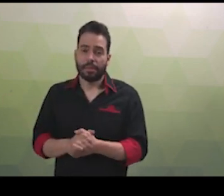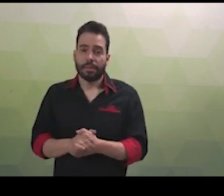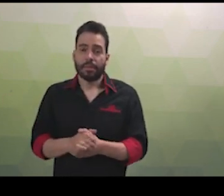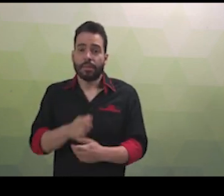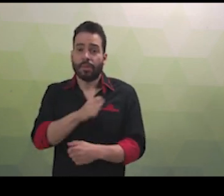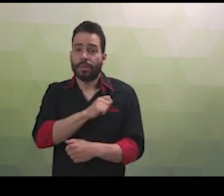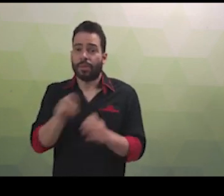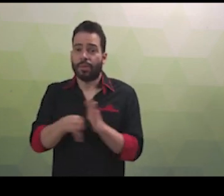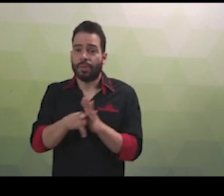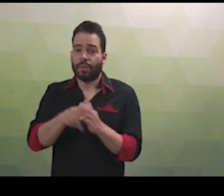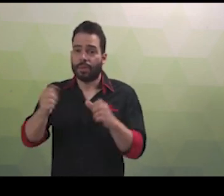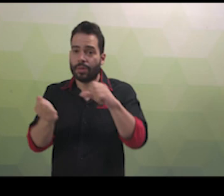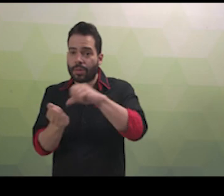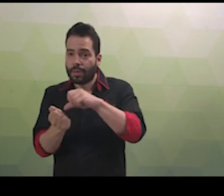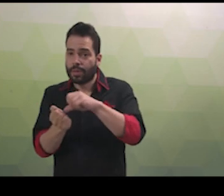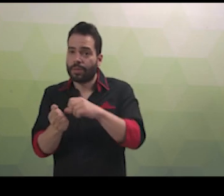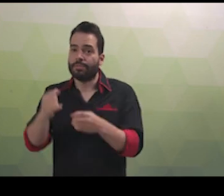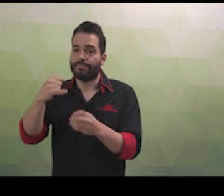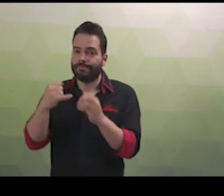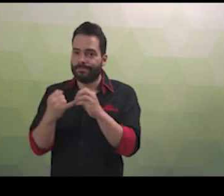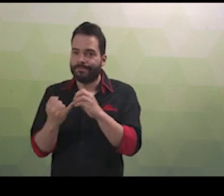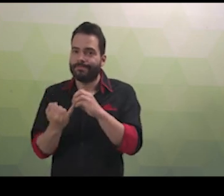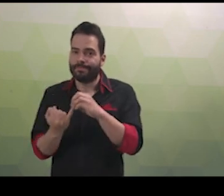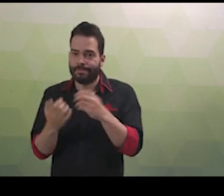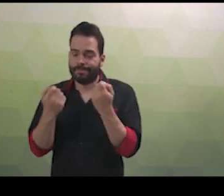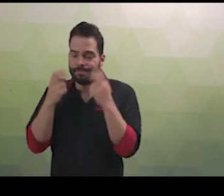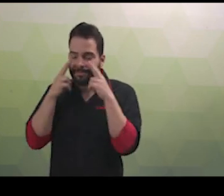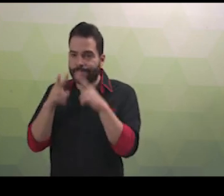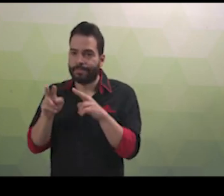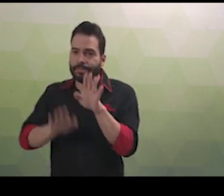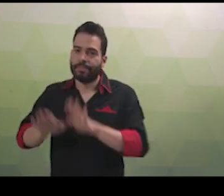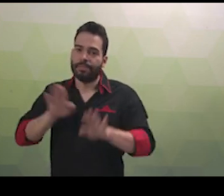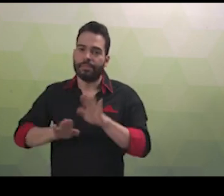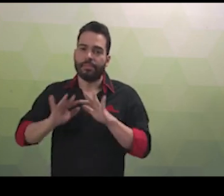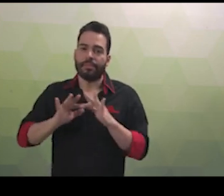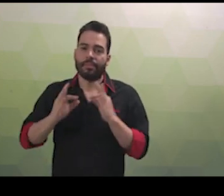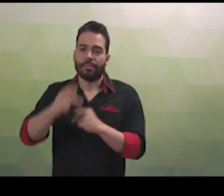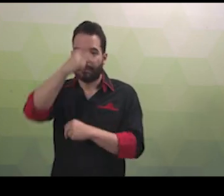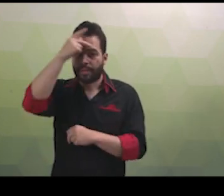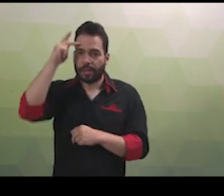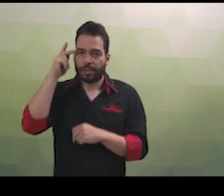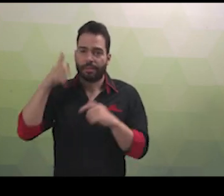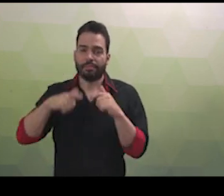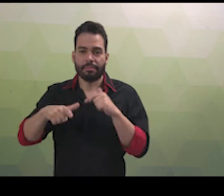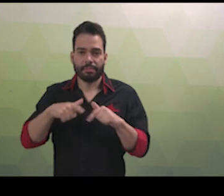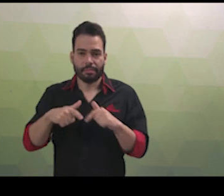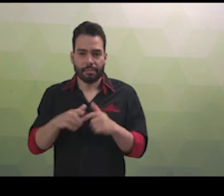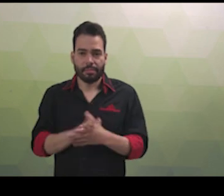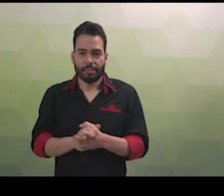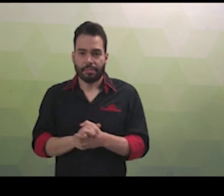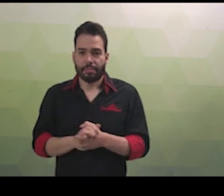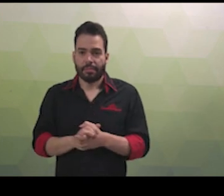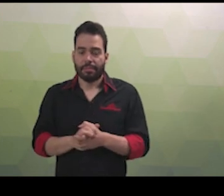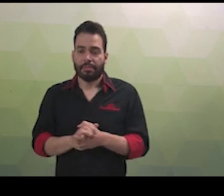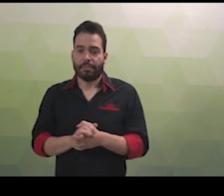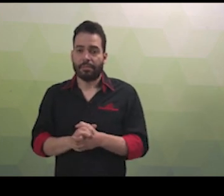profissional. O aluno é do campus, da instituição e precisa ser olhado cuidadosamente por todos os profissionais e